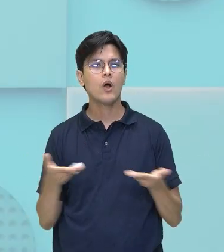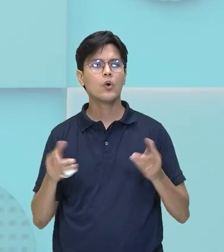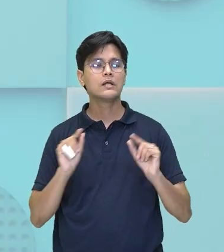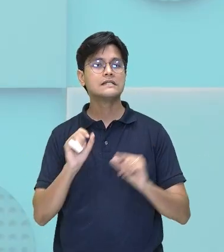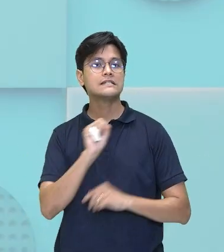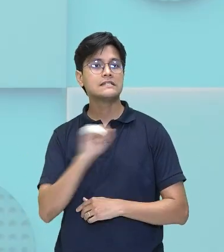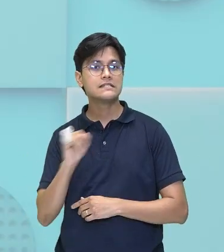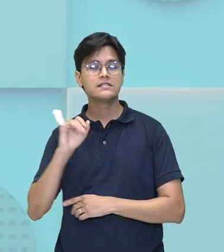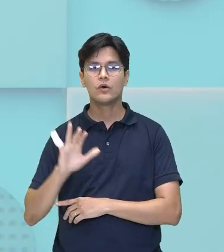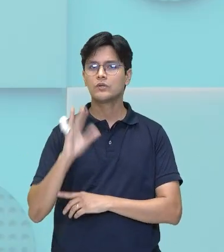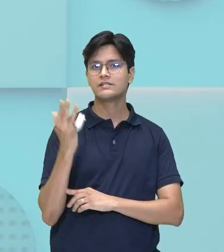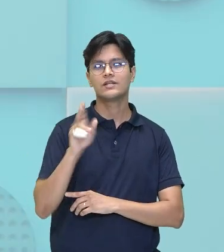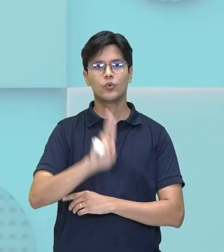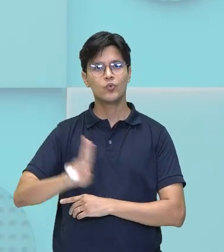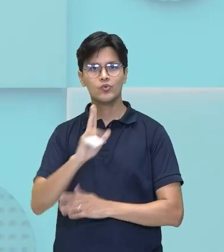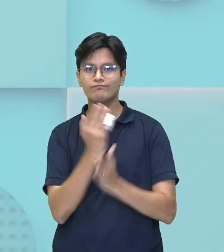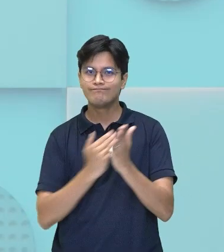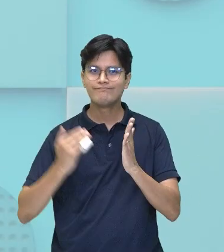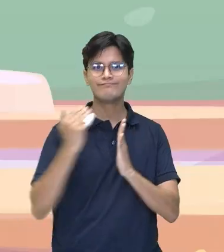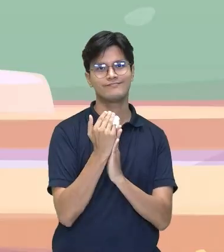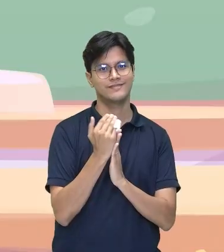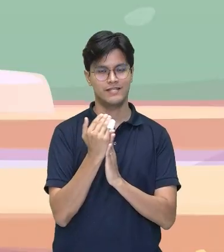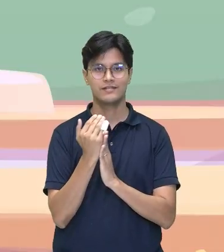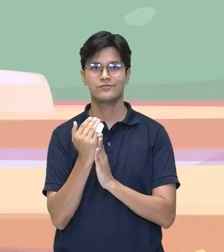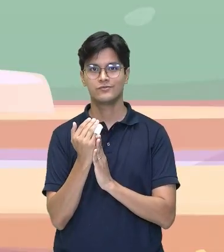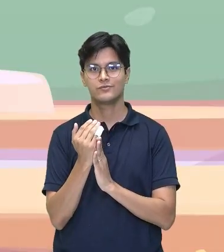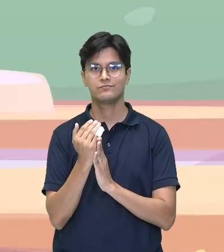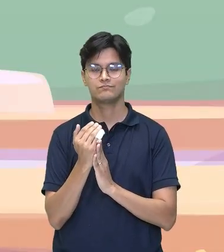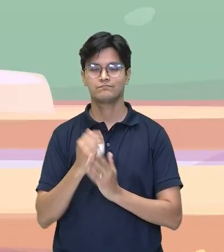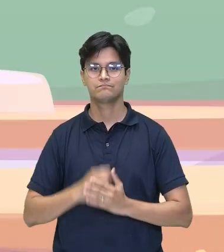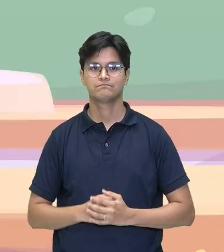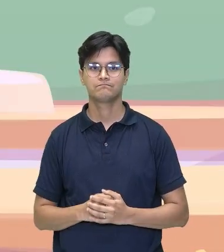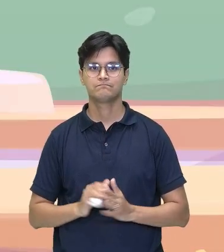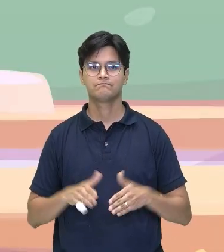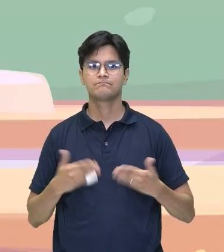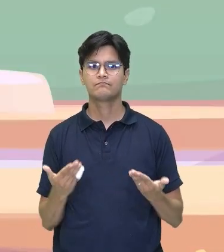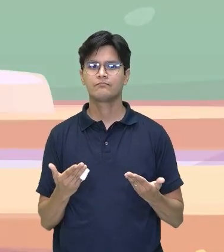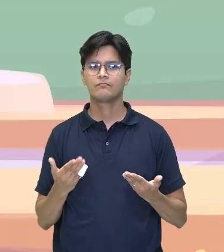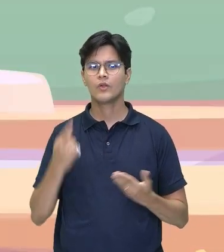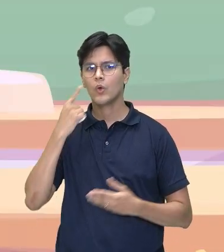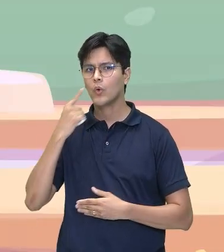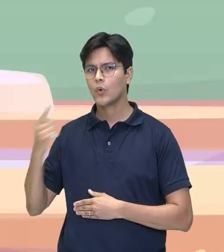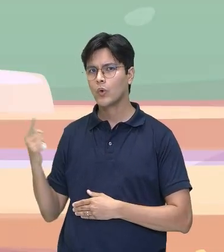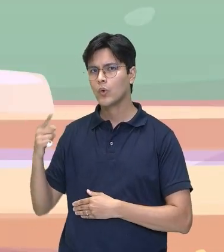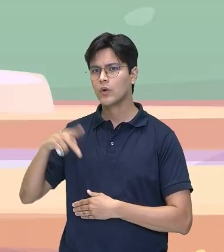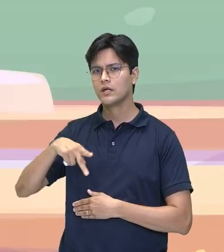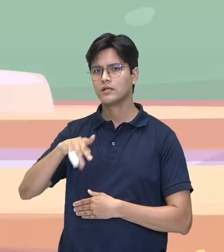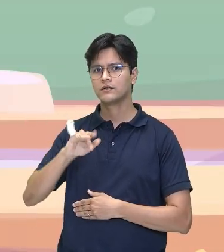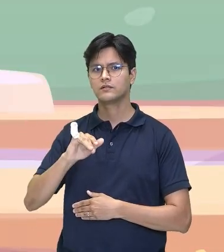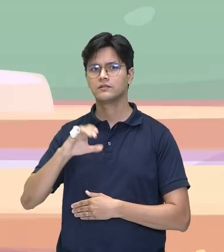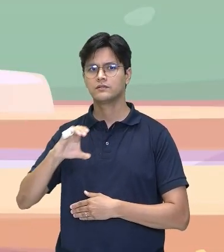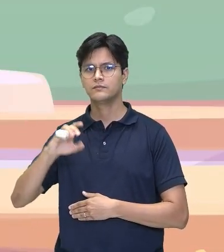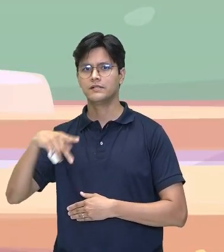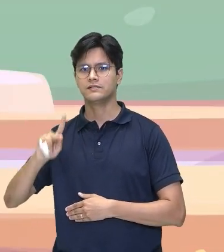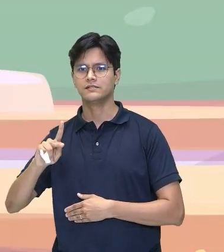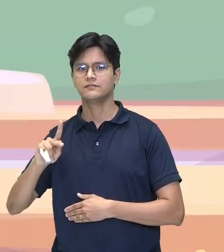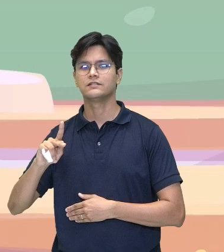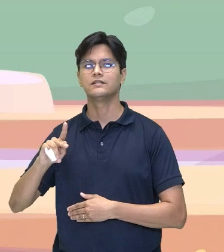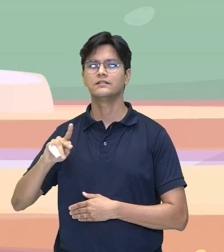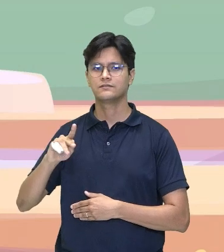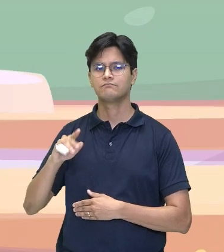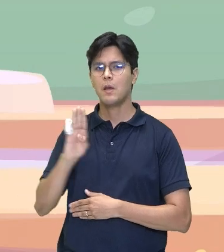estrangeirismo? Prestem atenção. Não é kick-off meeting, é reunião de lançamento.